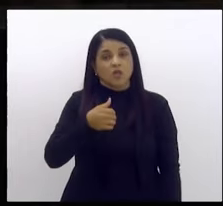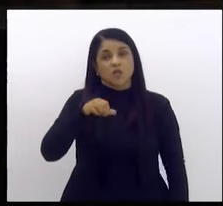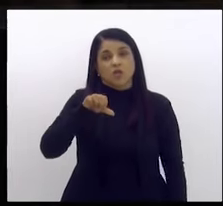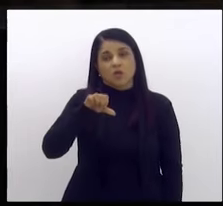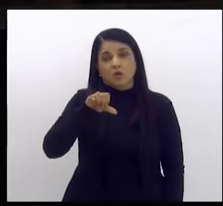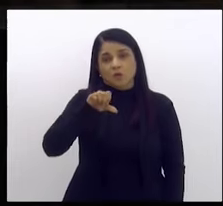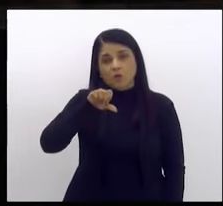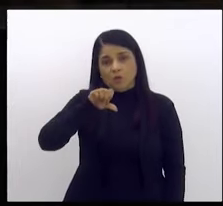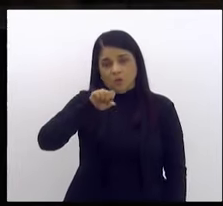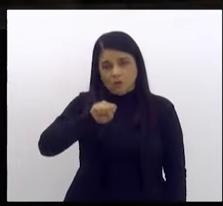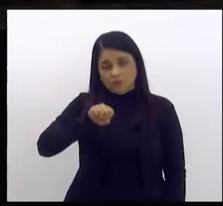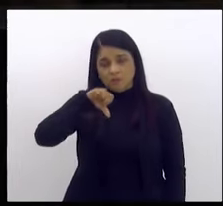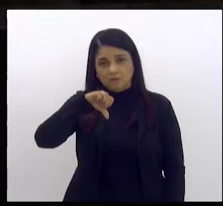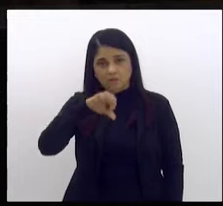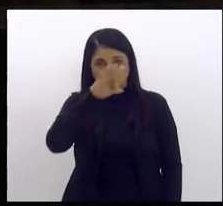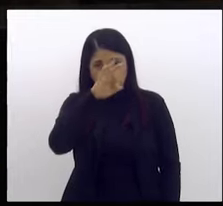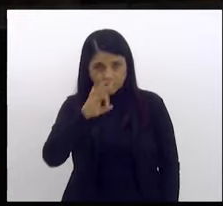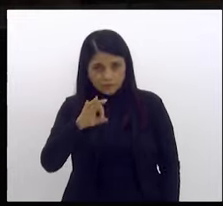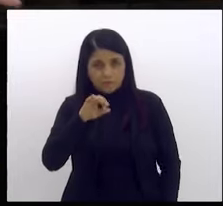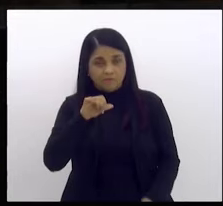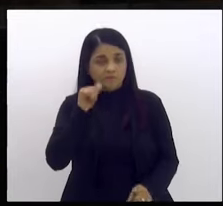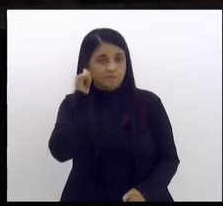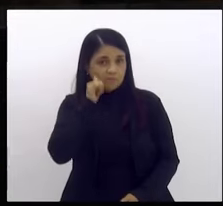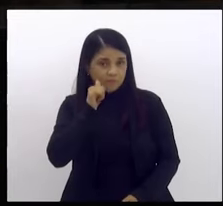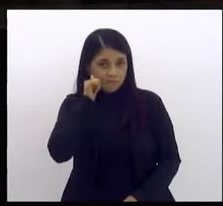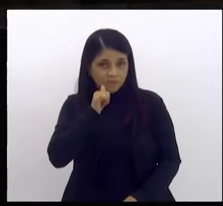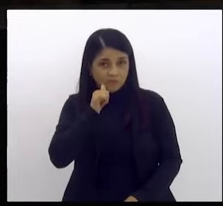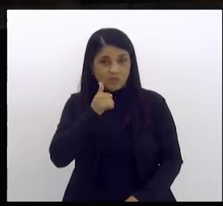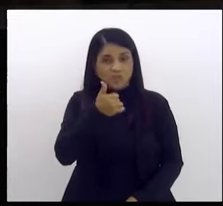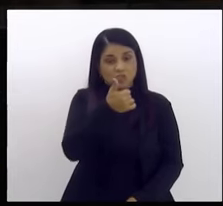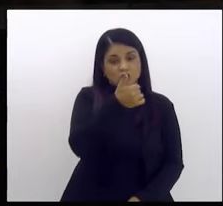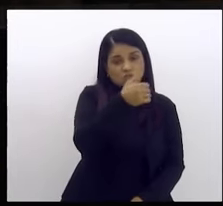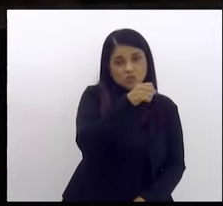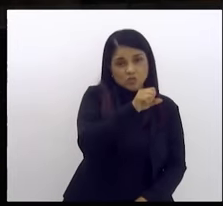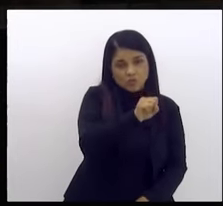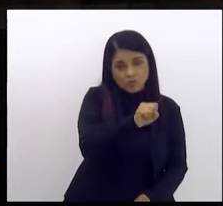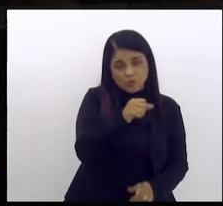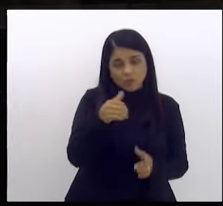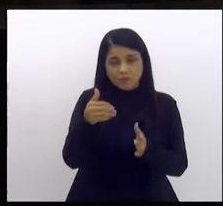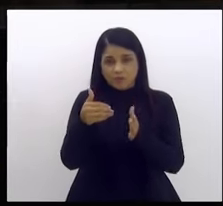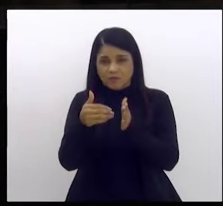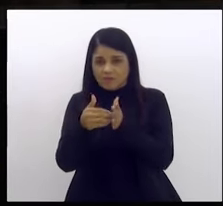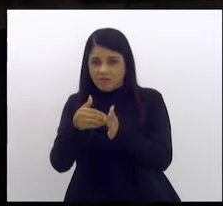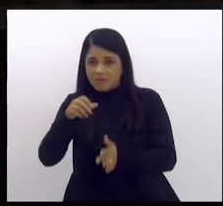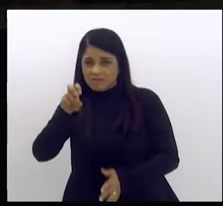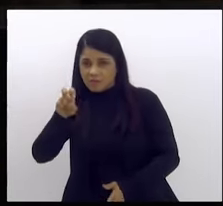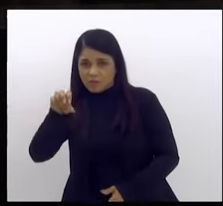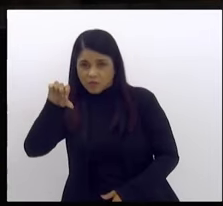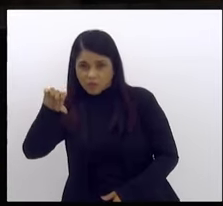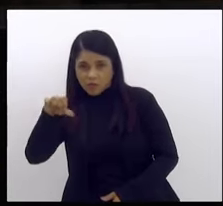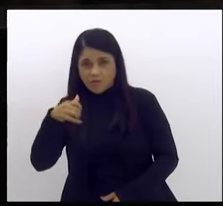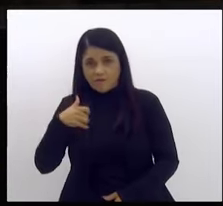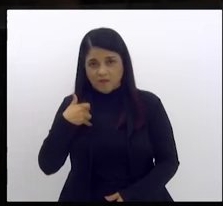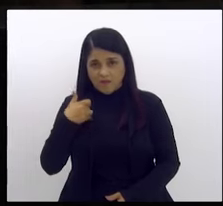89,2% das vítimas tinham entre 18 e 59 anos e